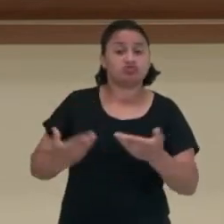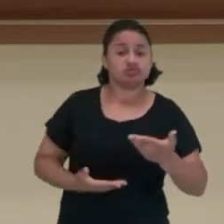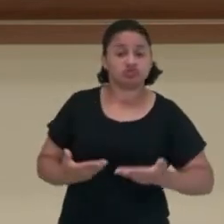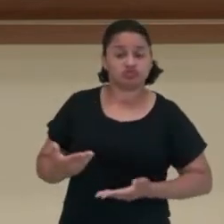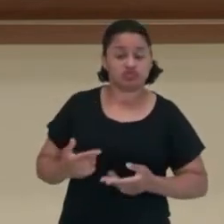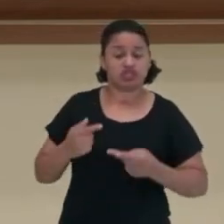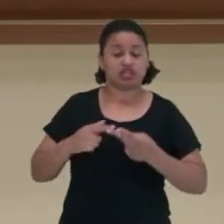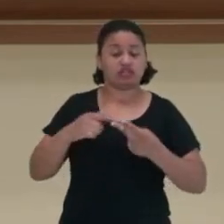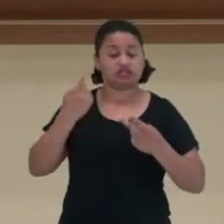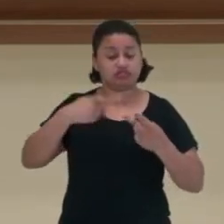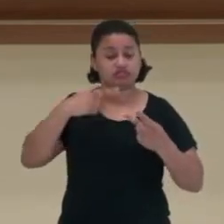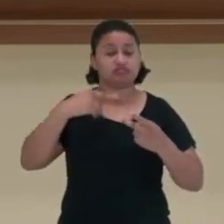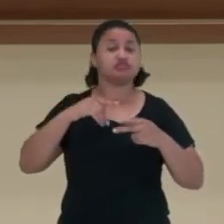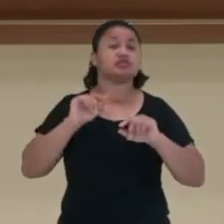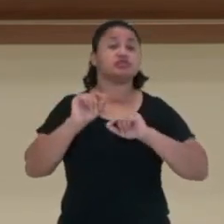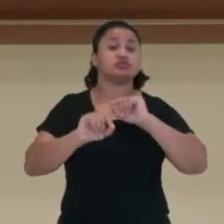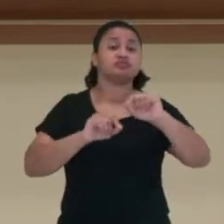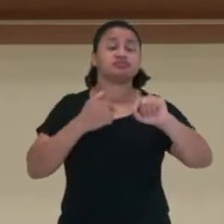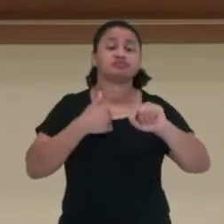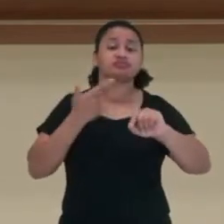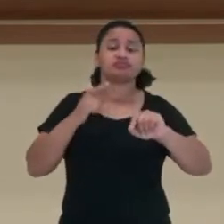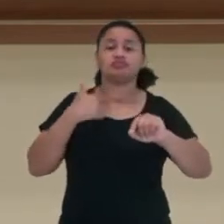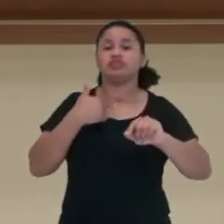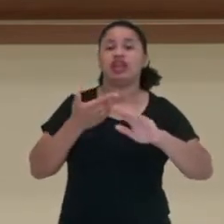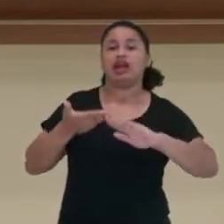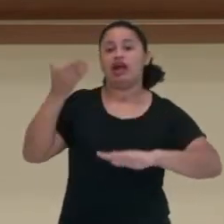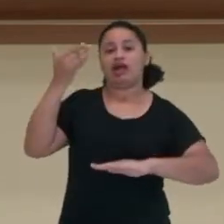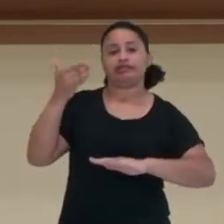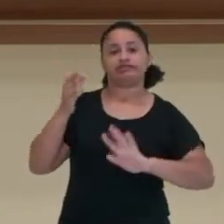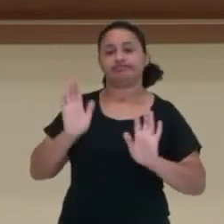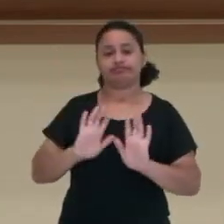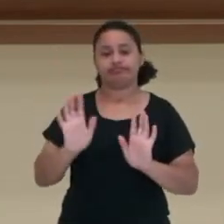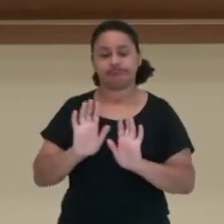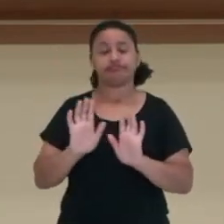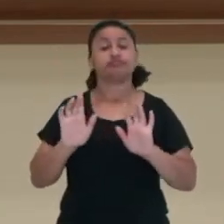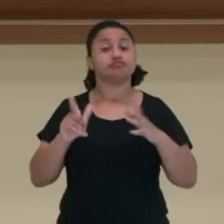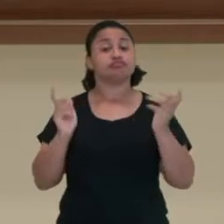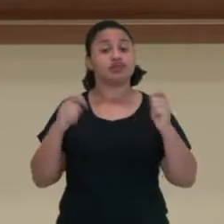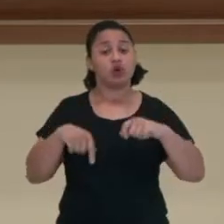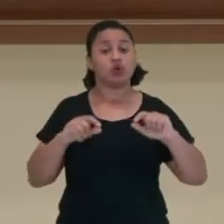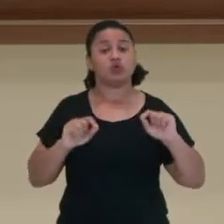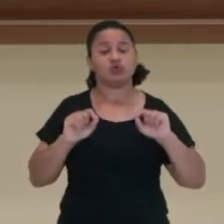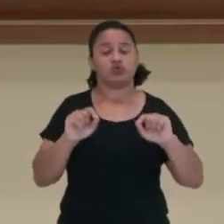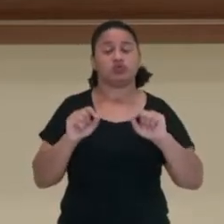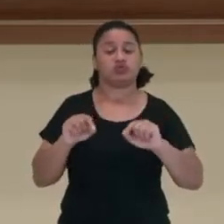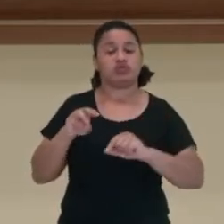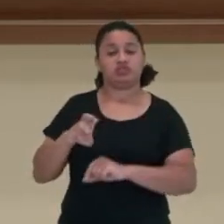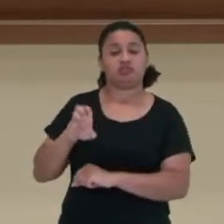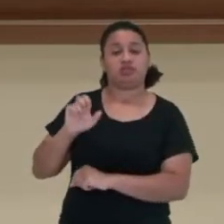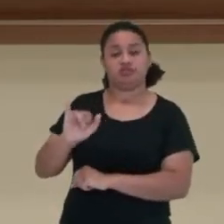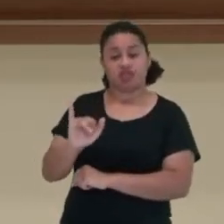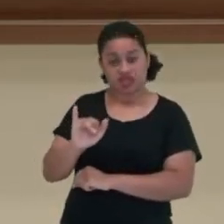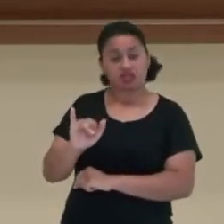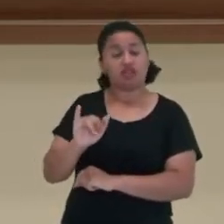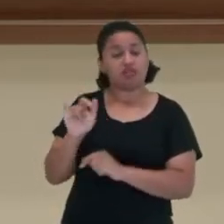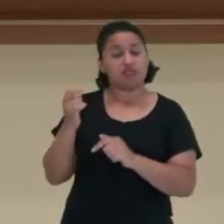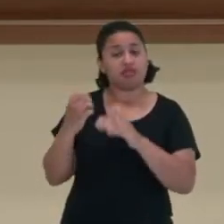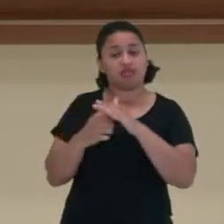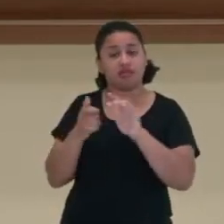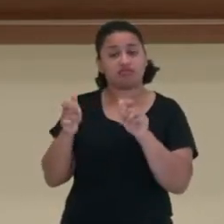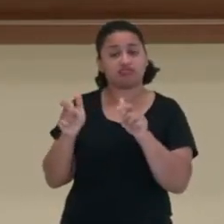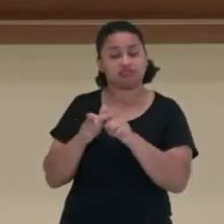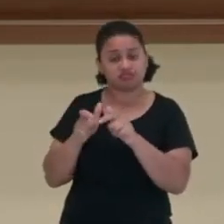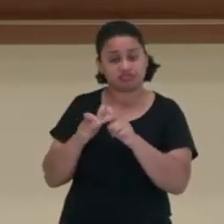e o seu faturamento não vai ser extremamente alto, muito alto, ele pode abrir uma MEI, a famosa MEI, que